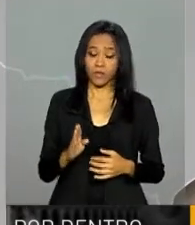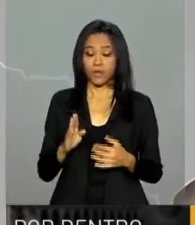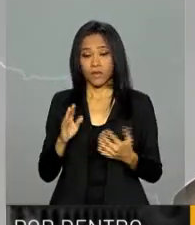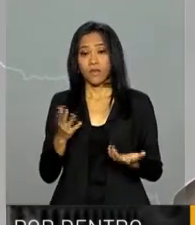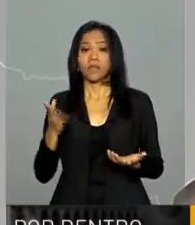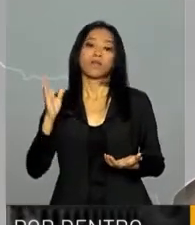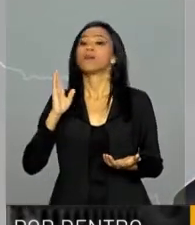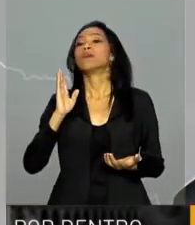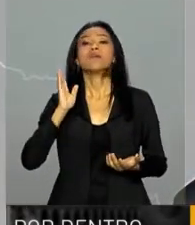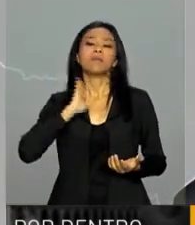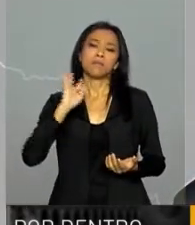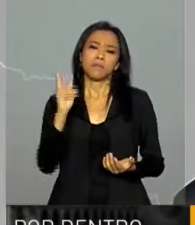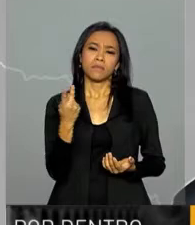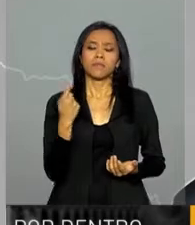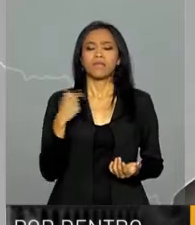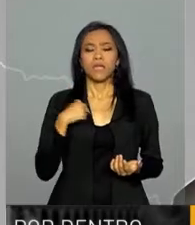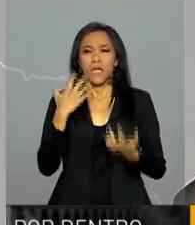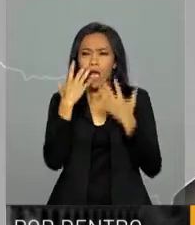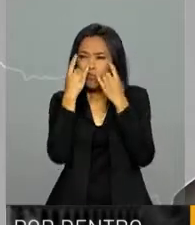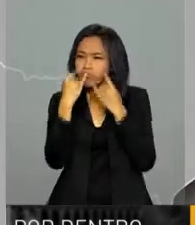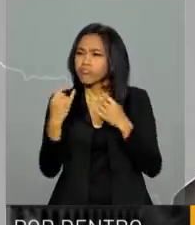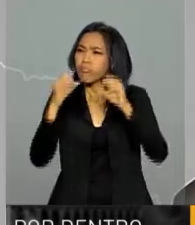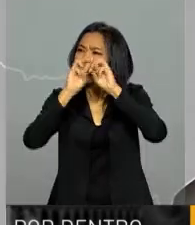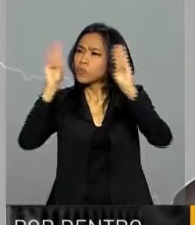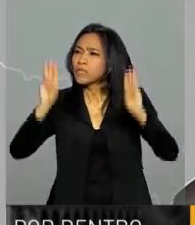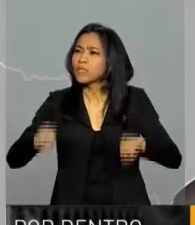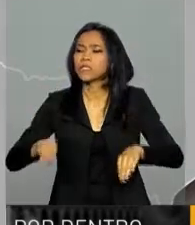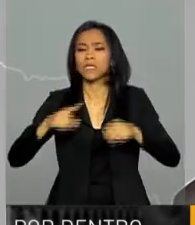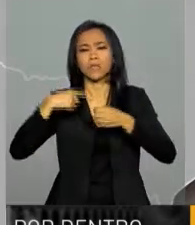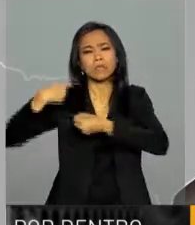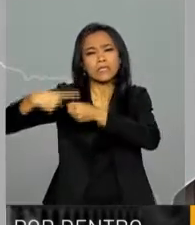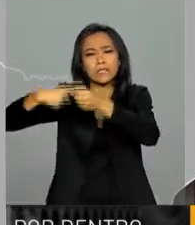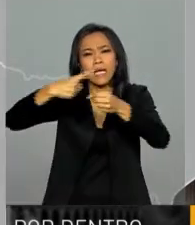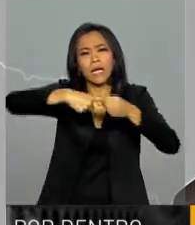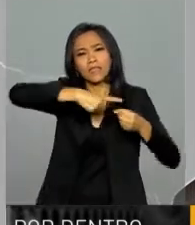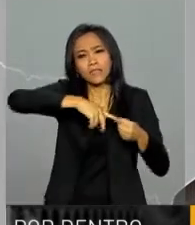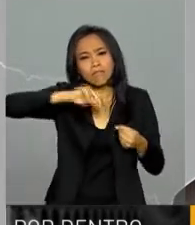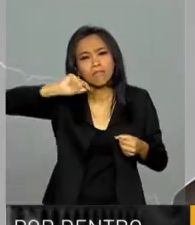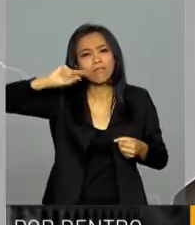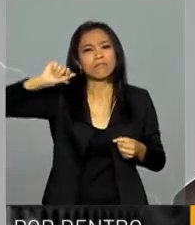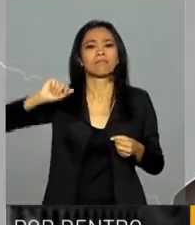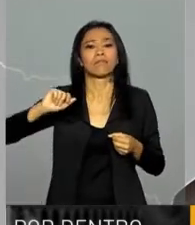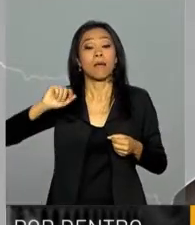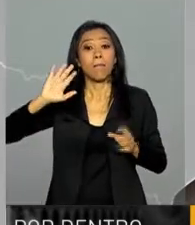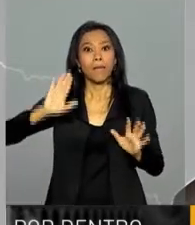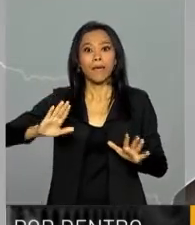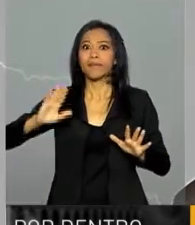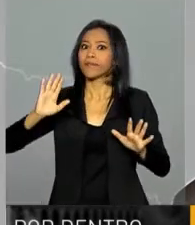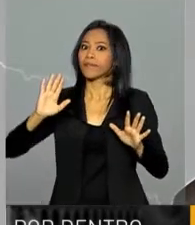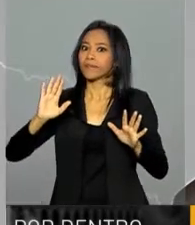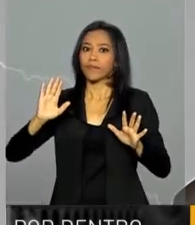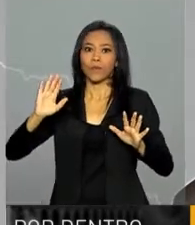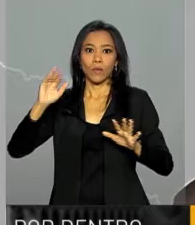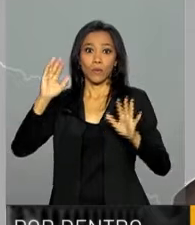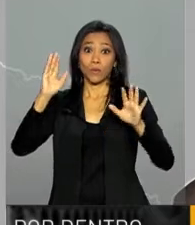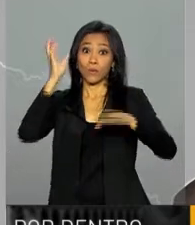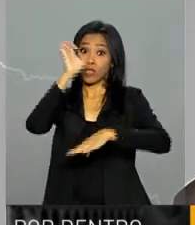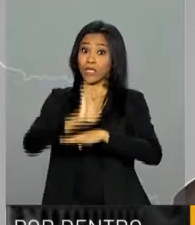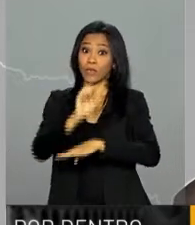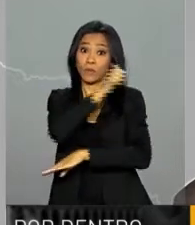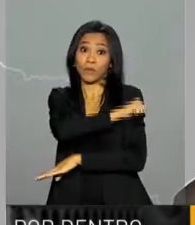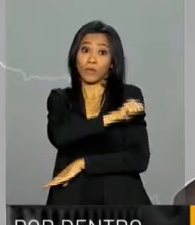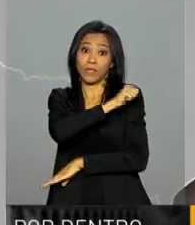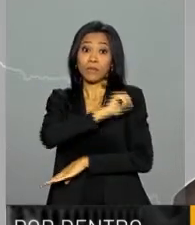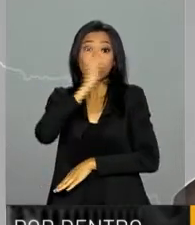tentativa das histórias muito juntinhos dessas belas praias no rio de janeiro é sempre a a porta de entrada para o turismo no brasil com